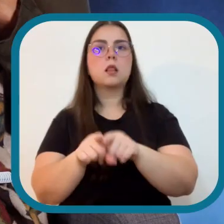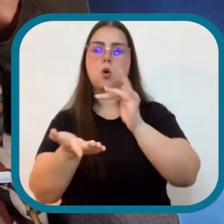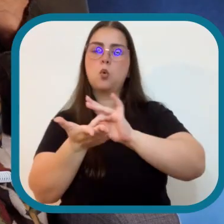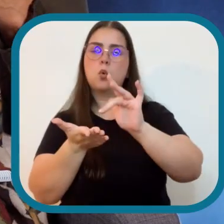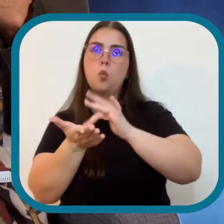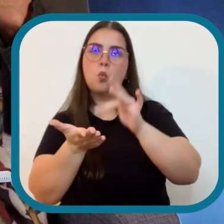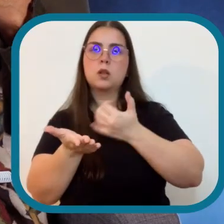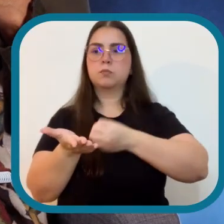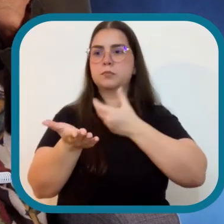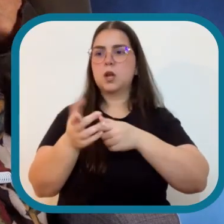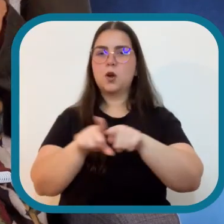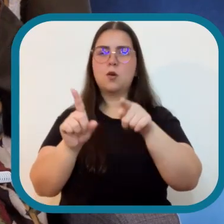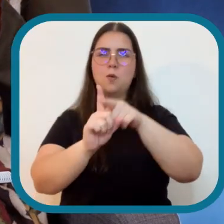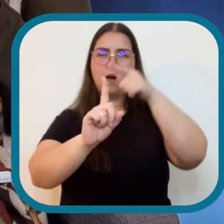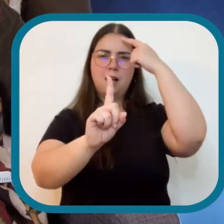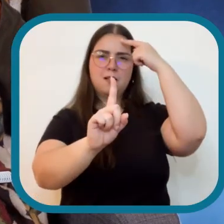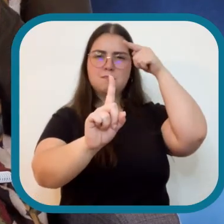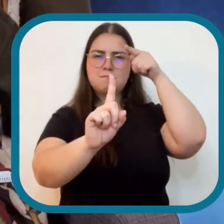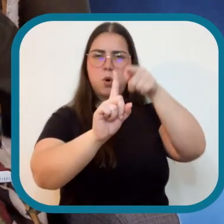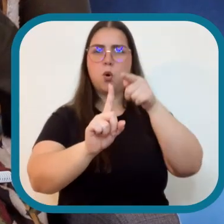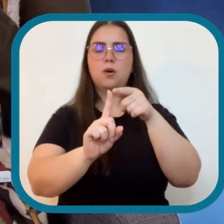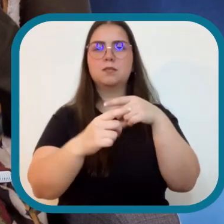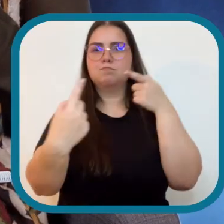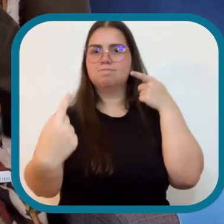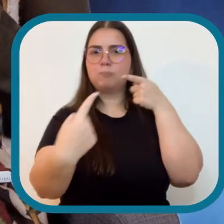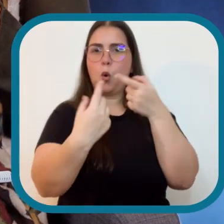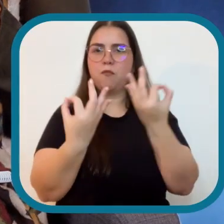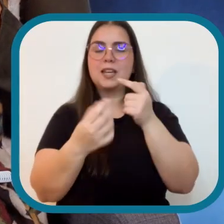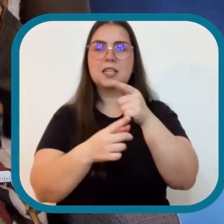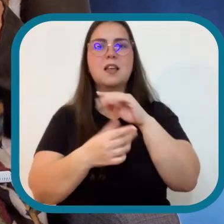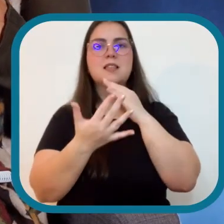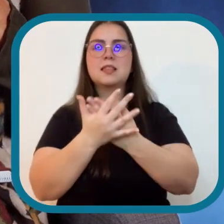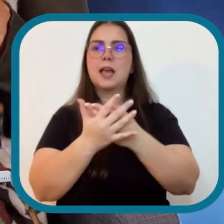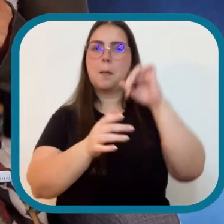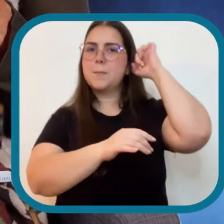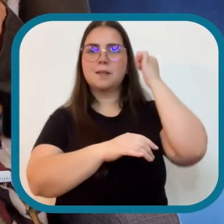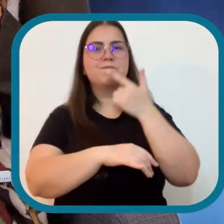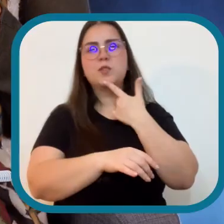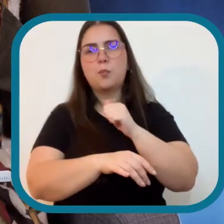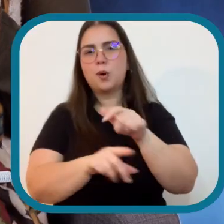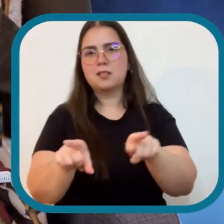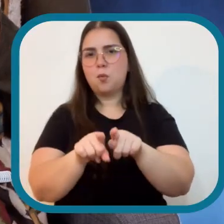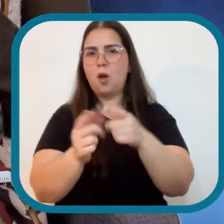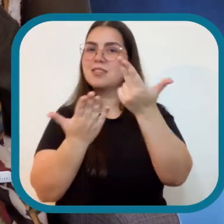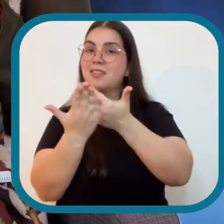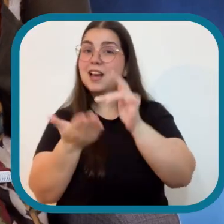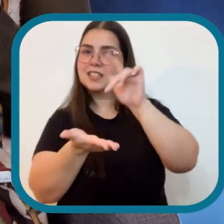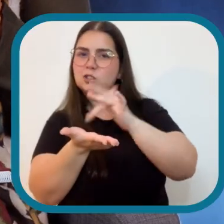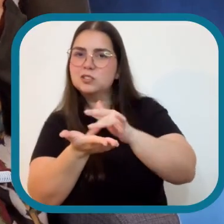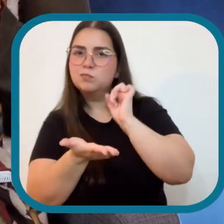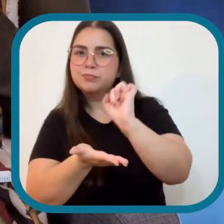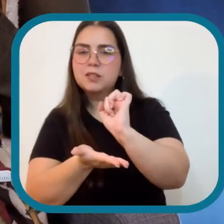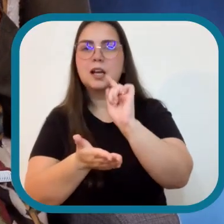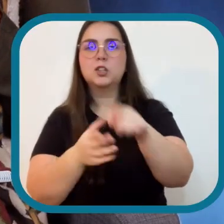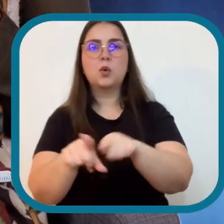próximo da telepatia. E eu acho que isso é que não se pode perder na arte literária sobretudo, que é um encontro